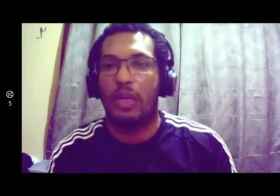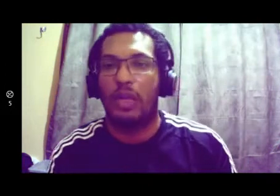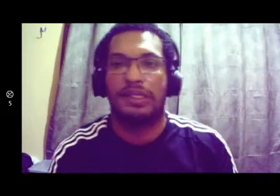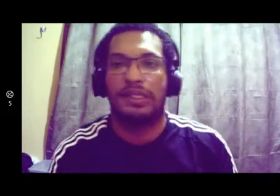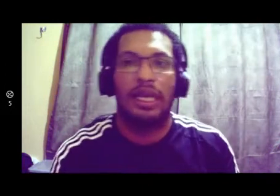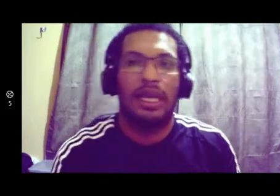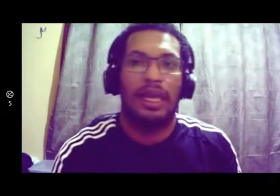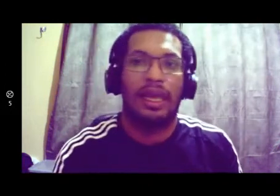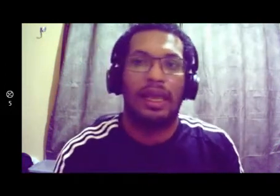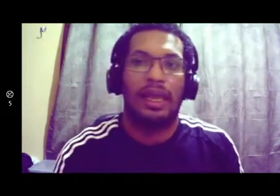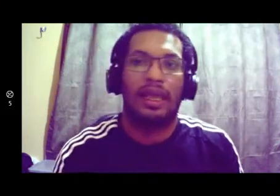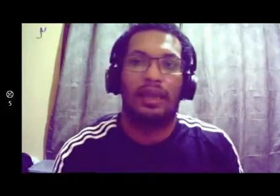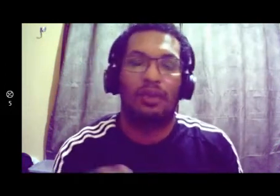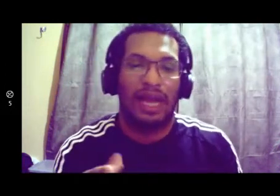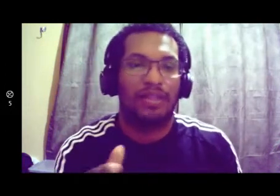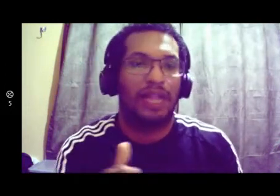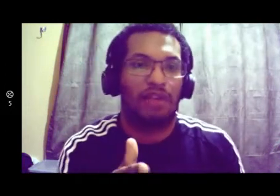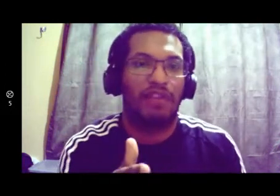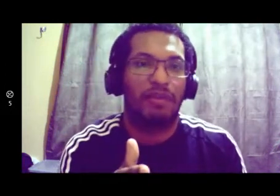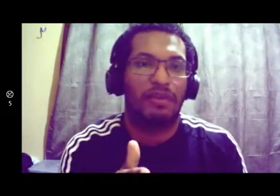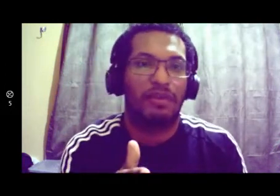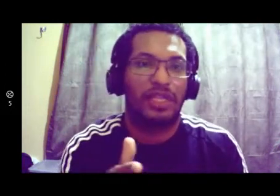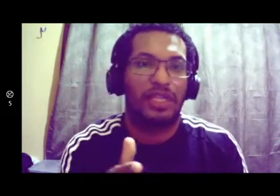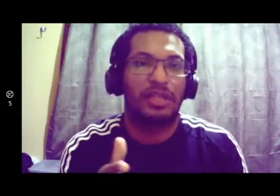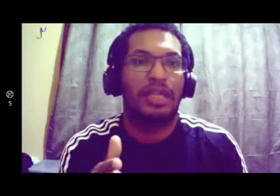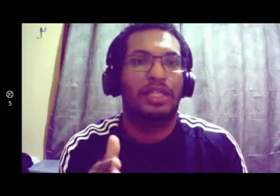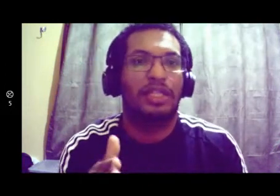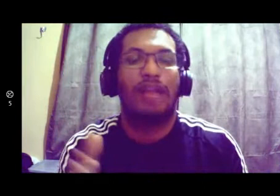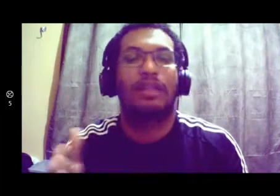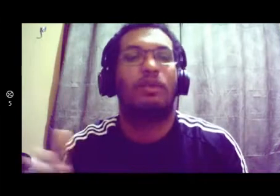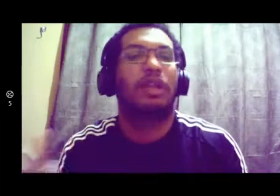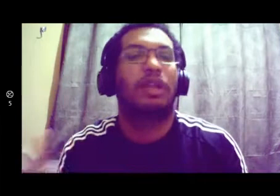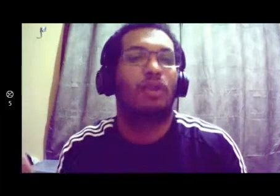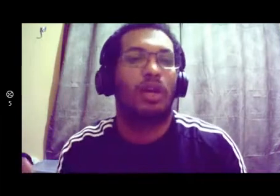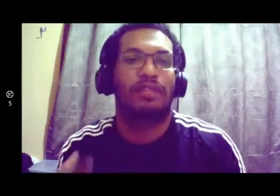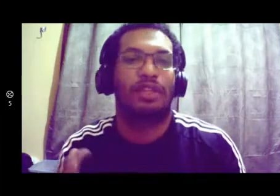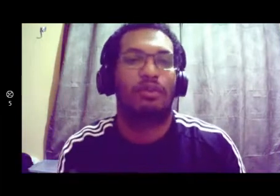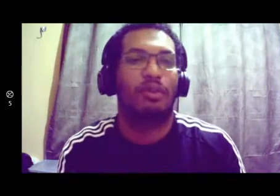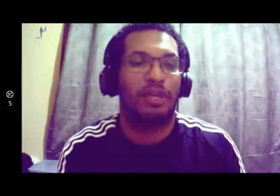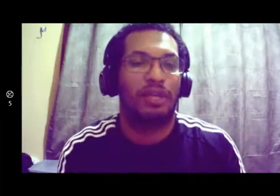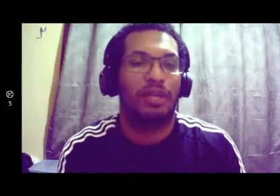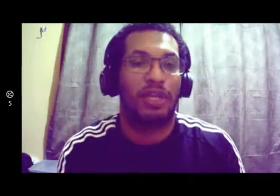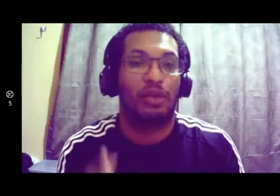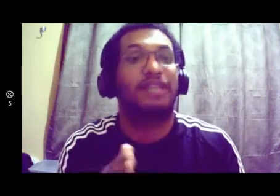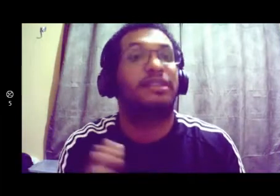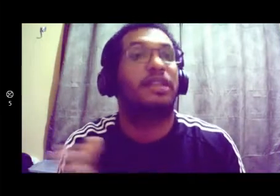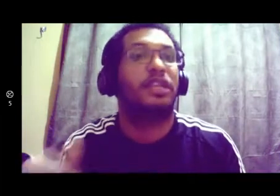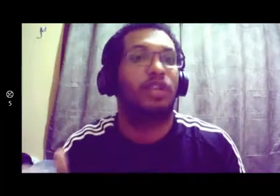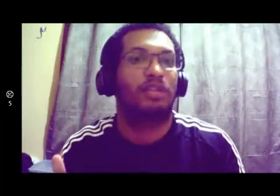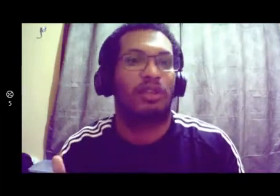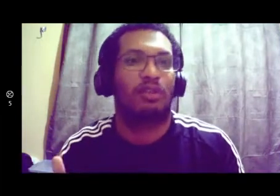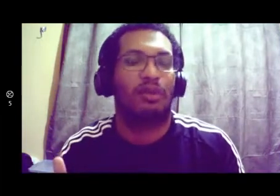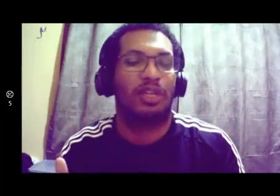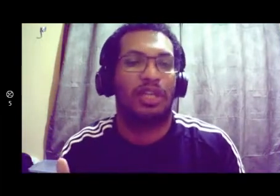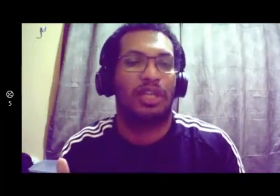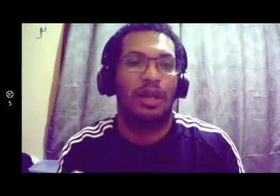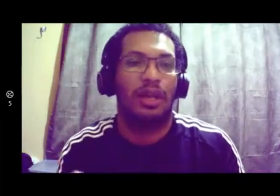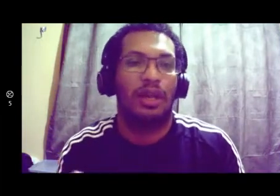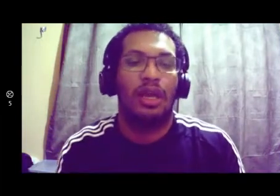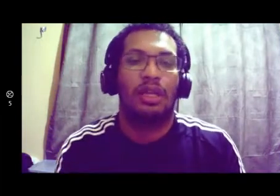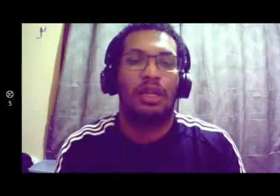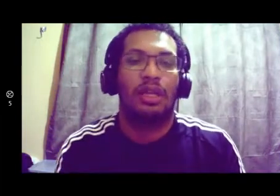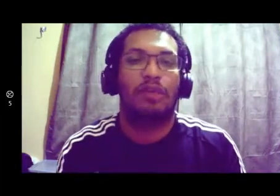alguma coisa assim. No caso lá que eu falei para vocês, de 4 em 4 horas você vai tomar um medicamento, ou de 3 em 3 horas você vai tomar um